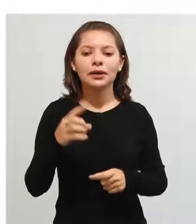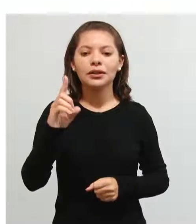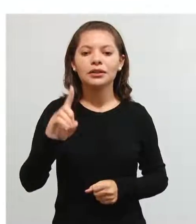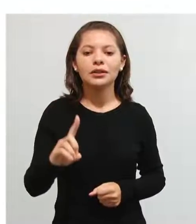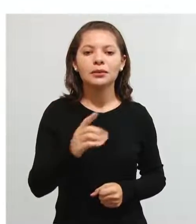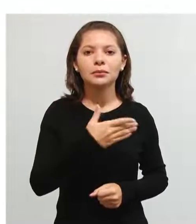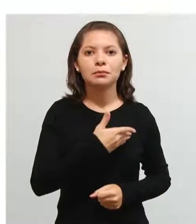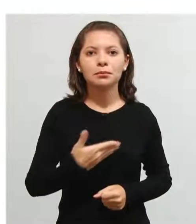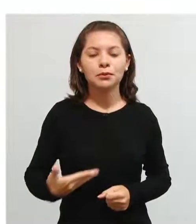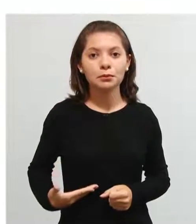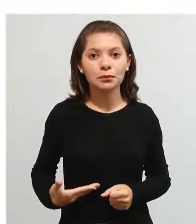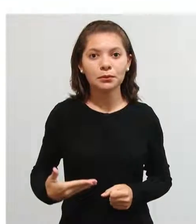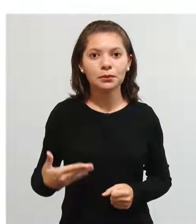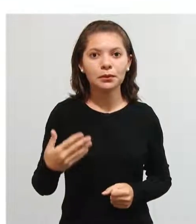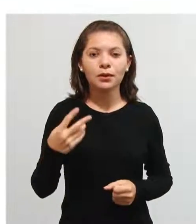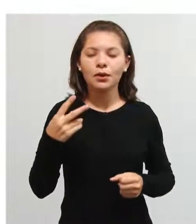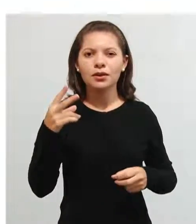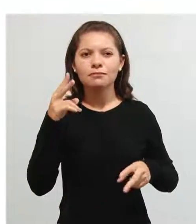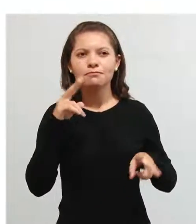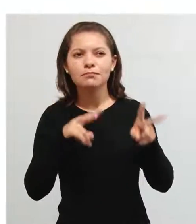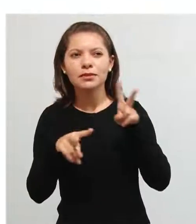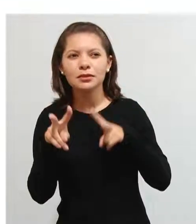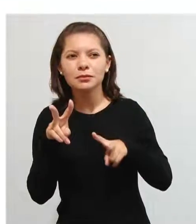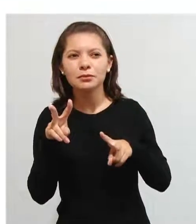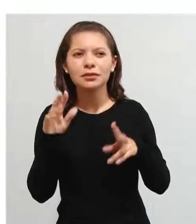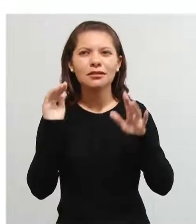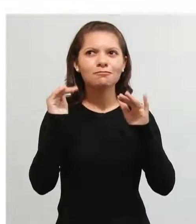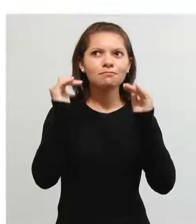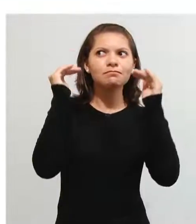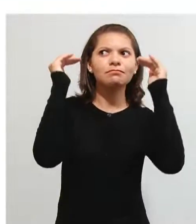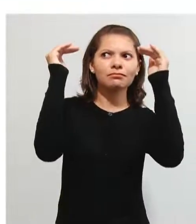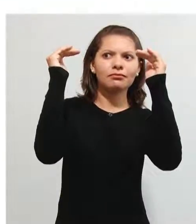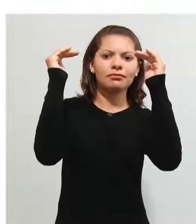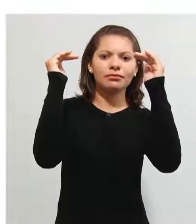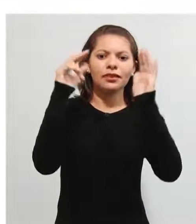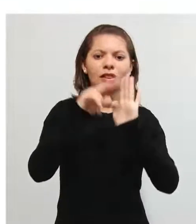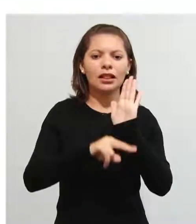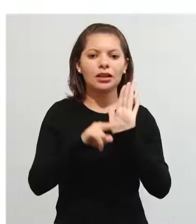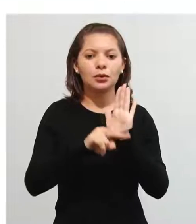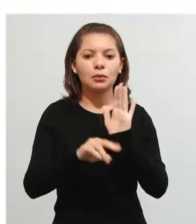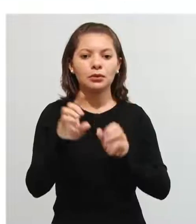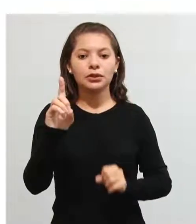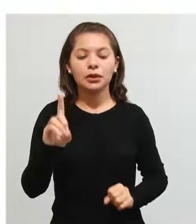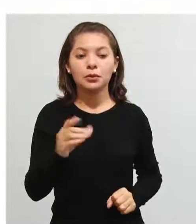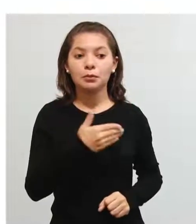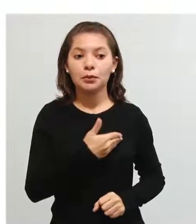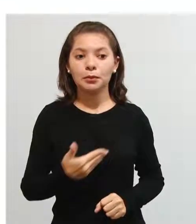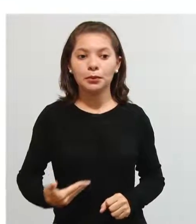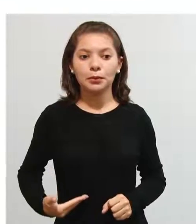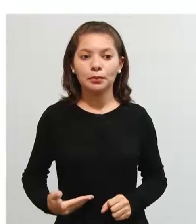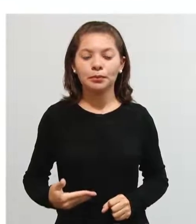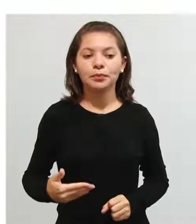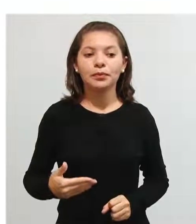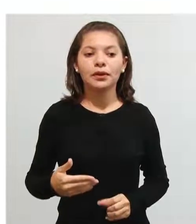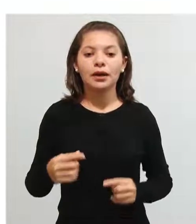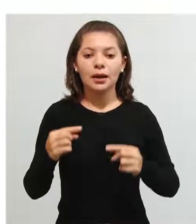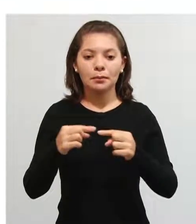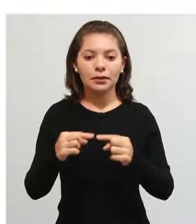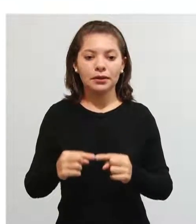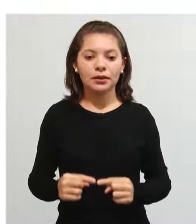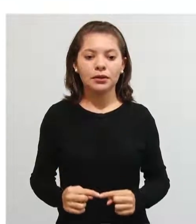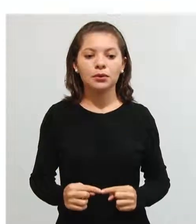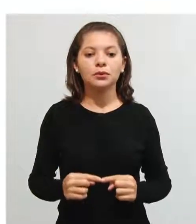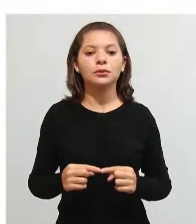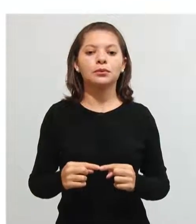nós percebemos que existe uma certa superioridade existente nas normas de direito público, aplicando os ditames